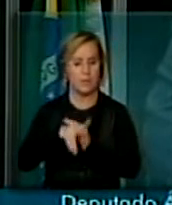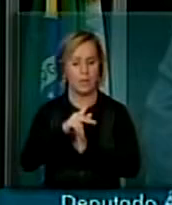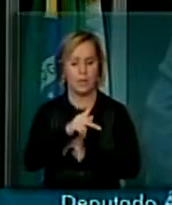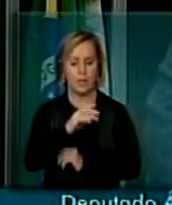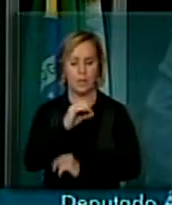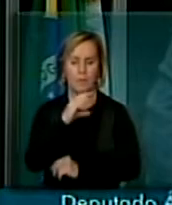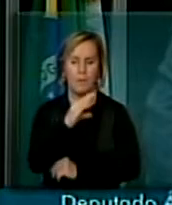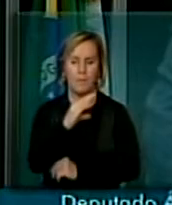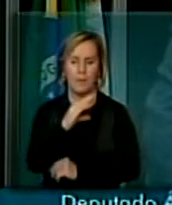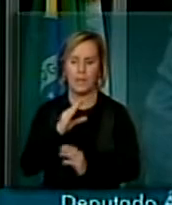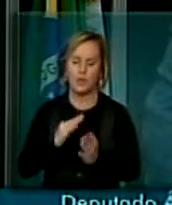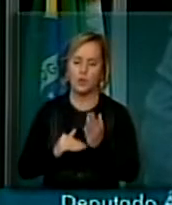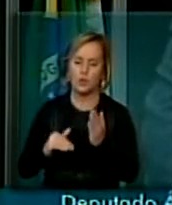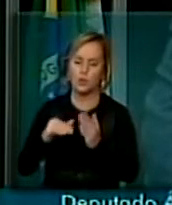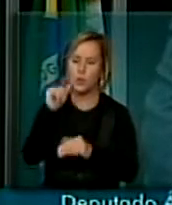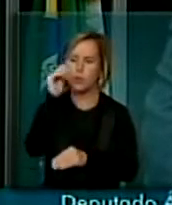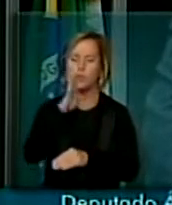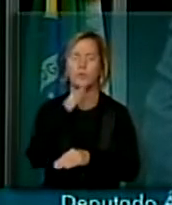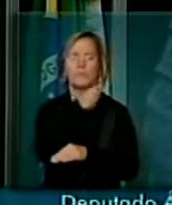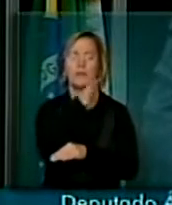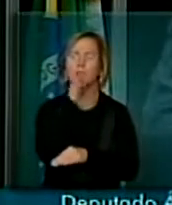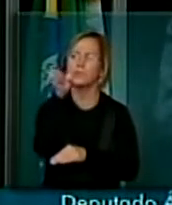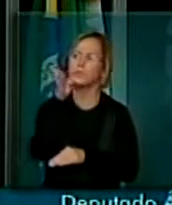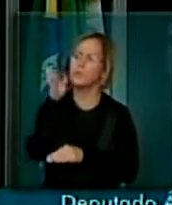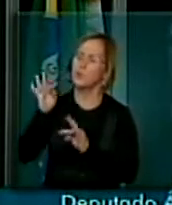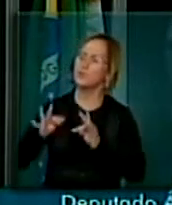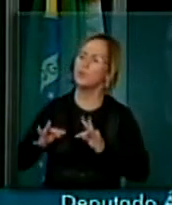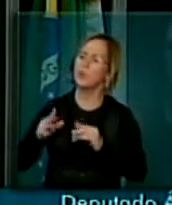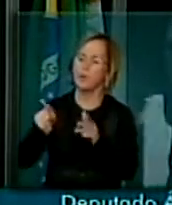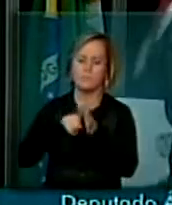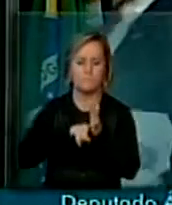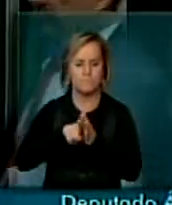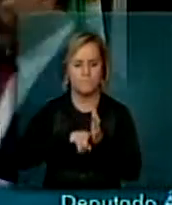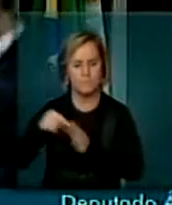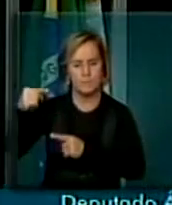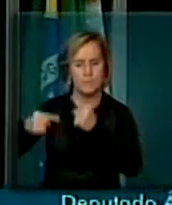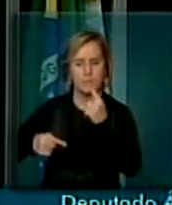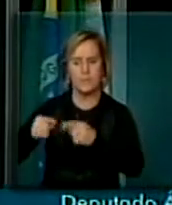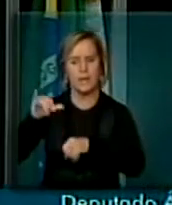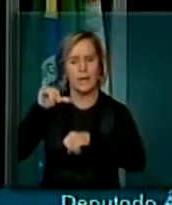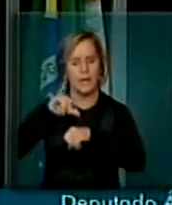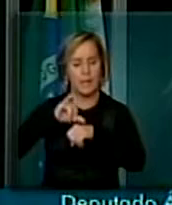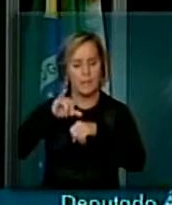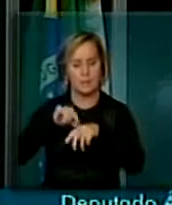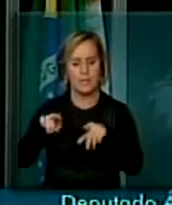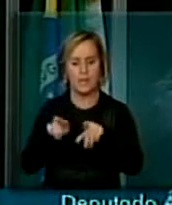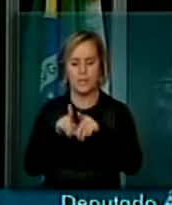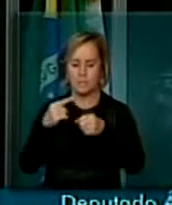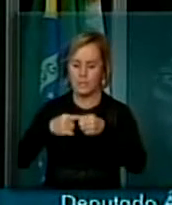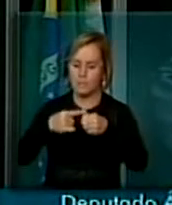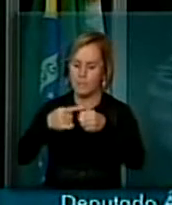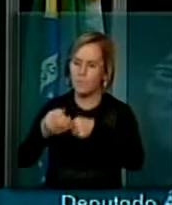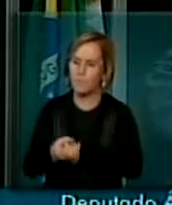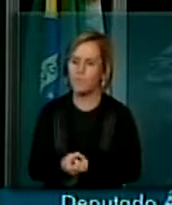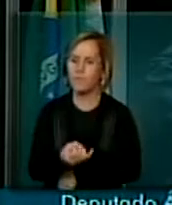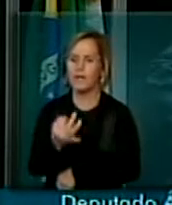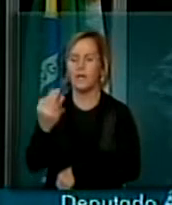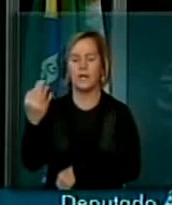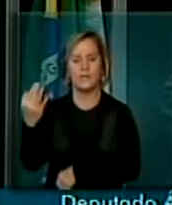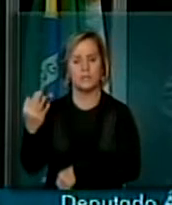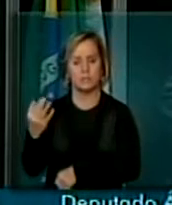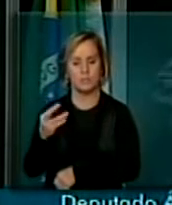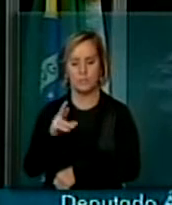que percorreu o Brasil inteiro, não apenas as suas capitais. Participaram das audiências